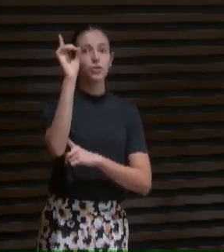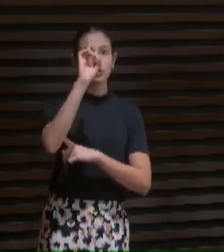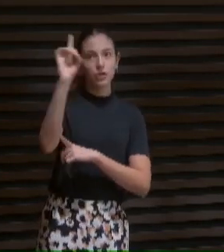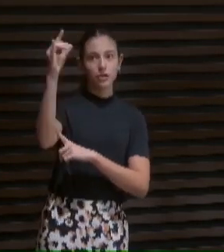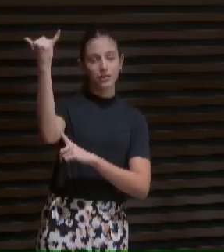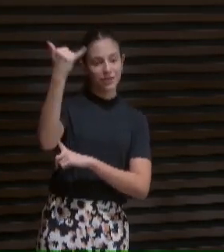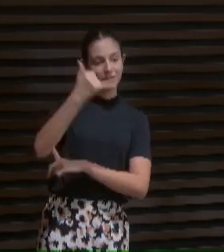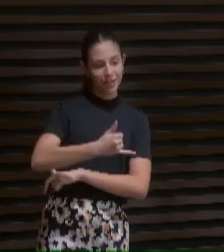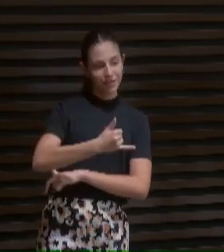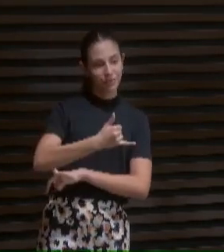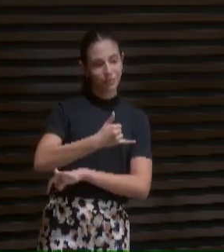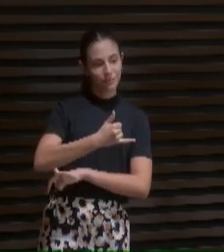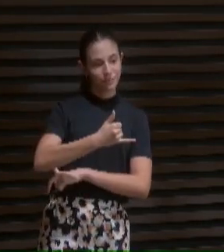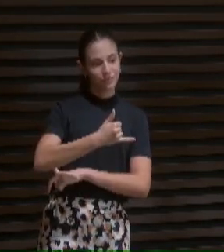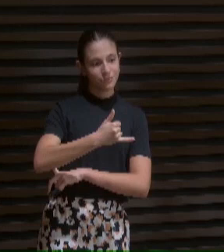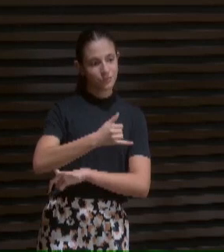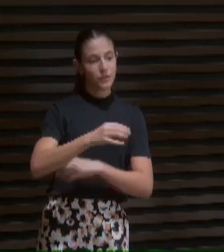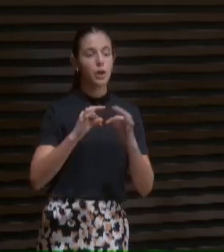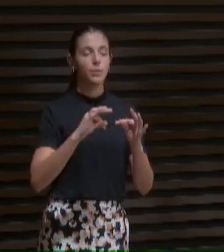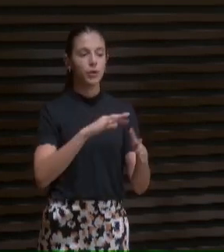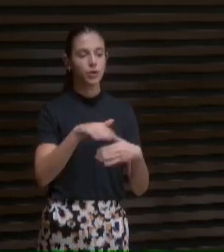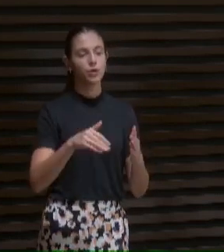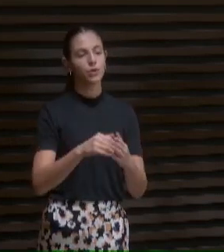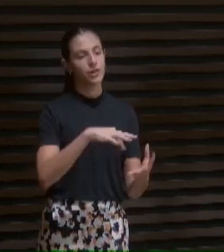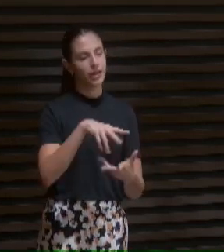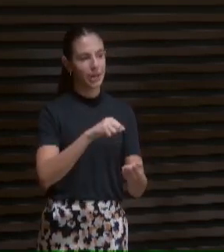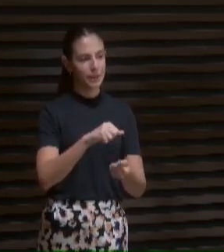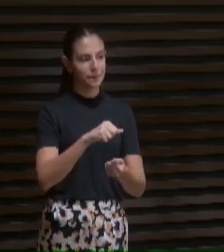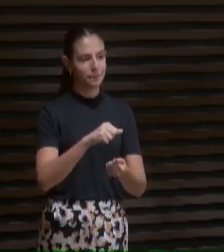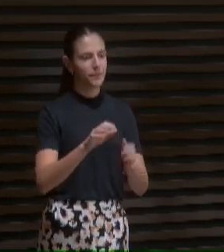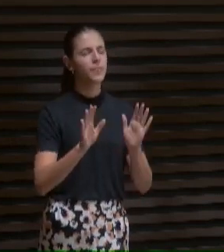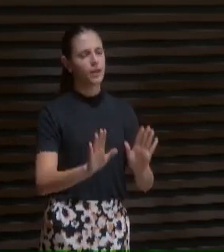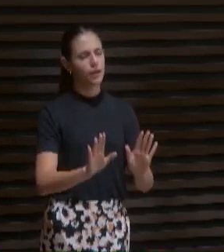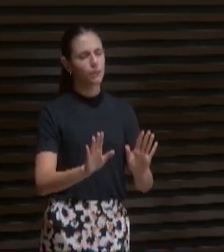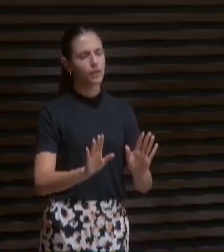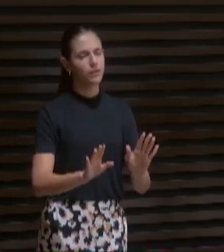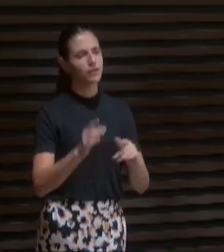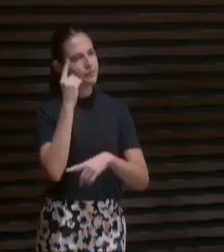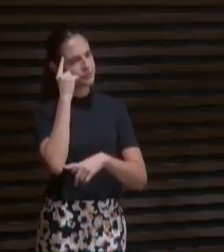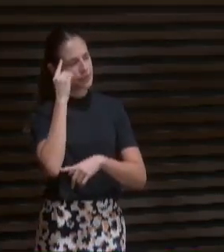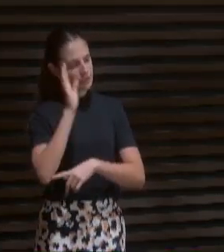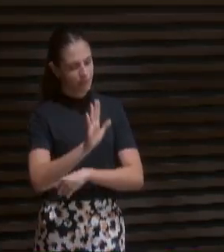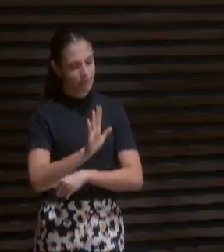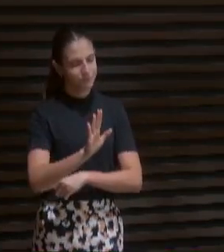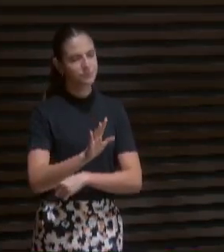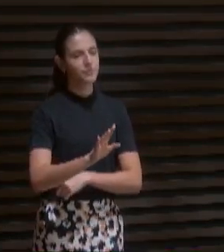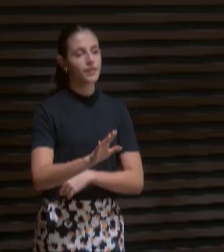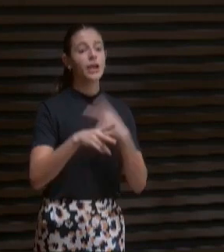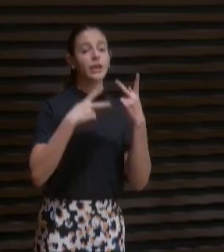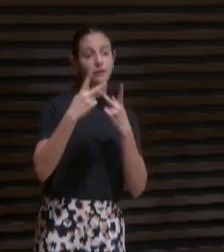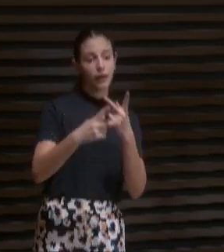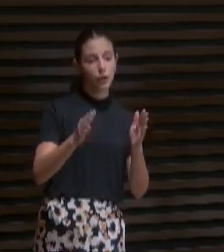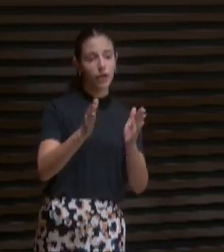enviado por toda a terra. Peraí, eu estou confuso. Ele disse que quem ia